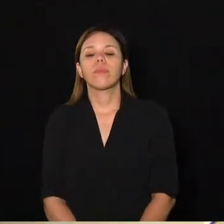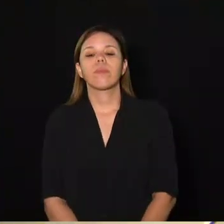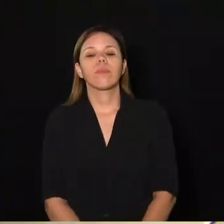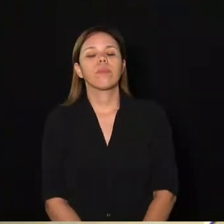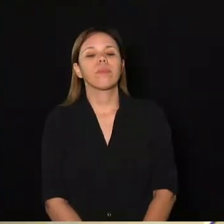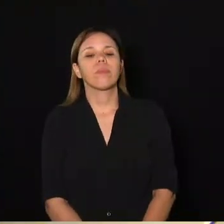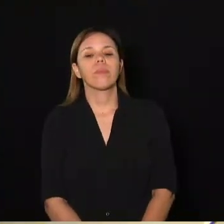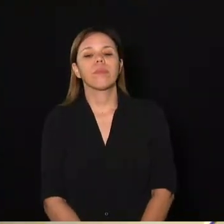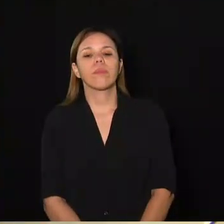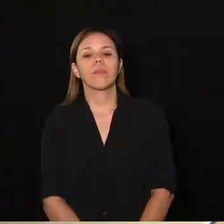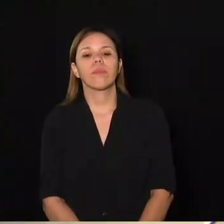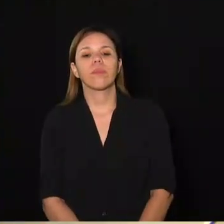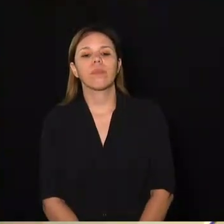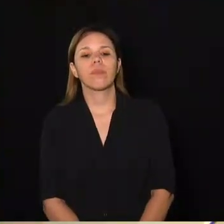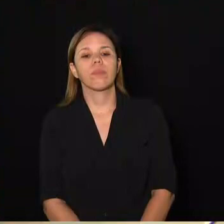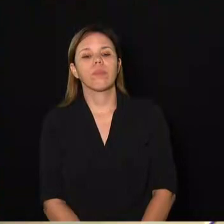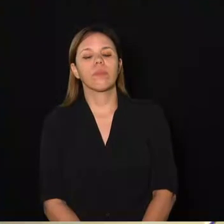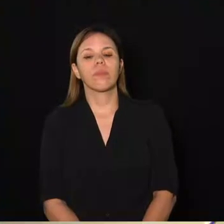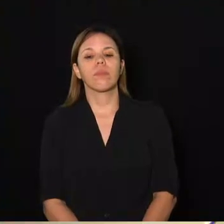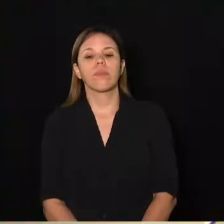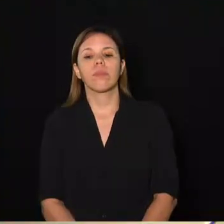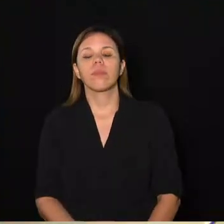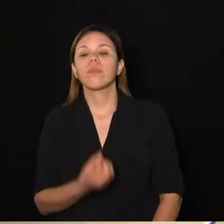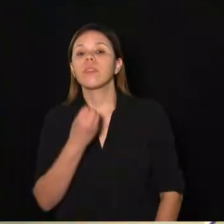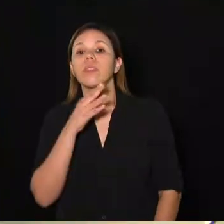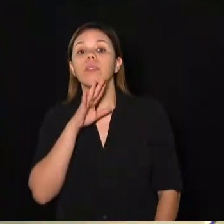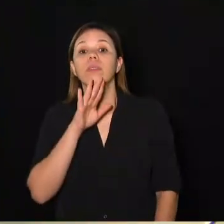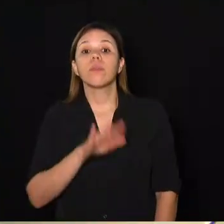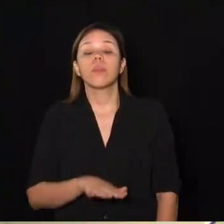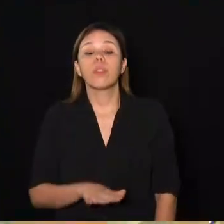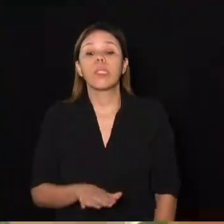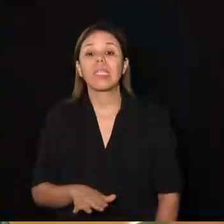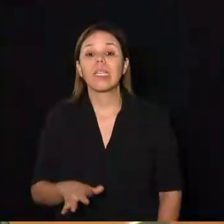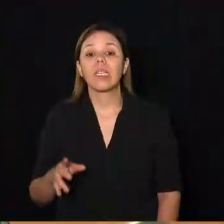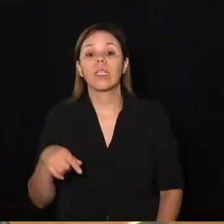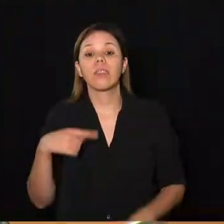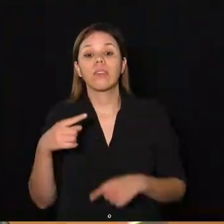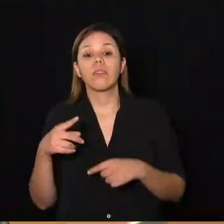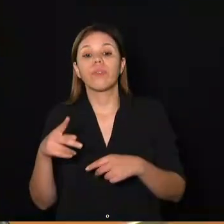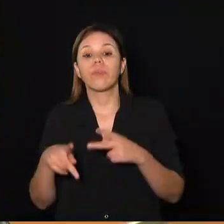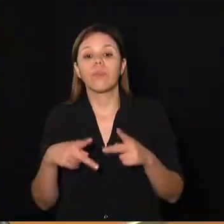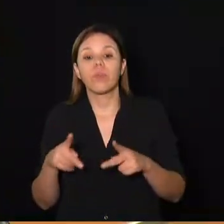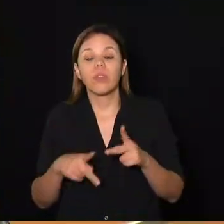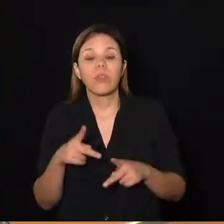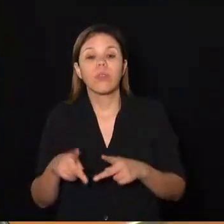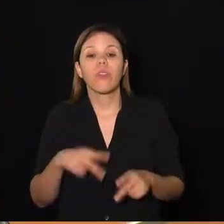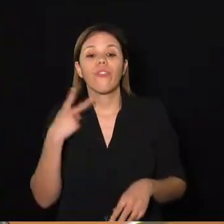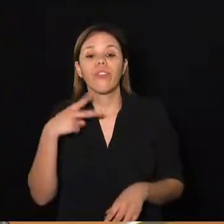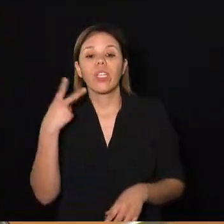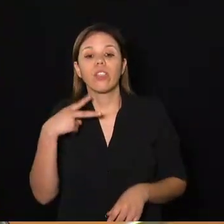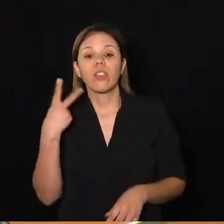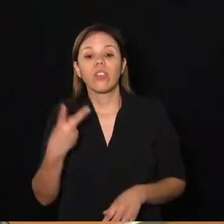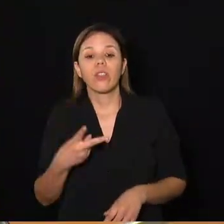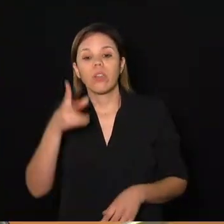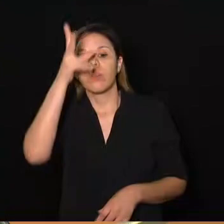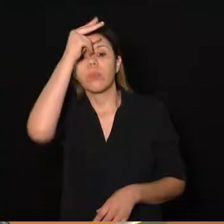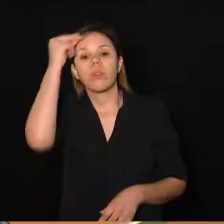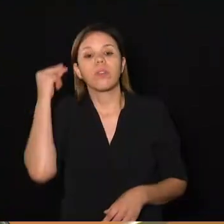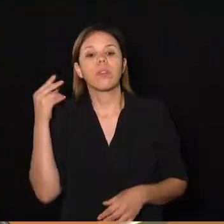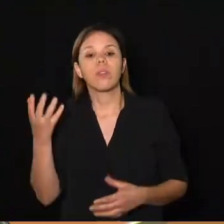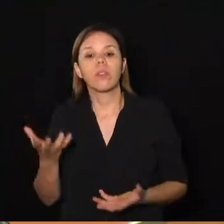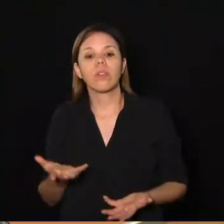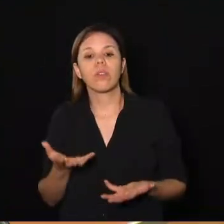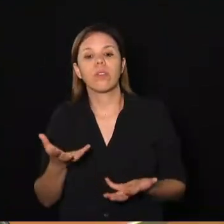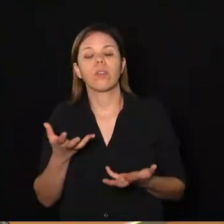alô boa tarde senhores vereadores boa tarde o público presente primeiramente eu